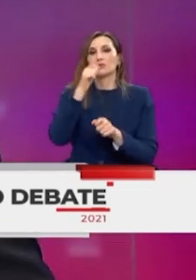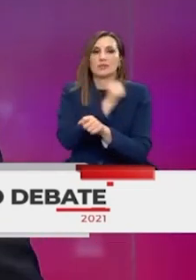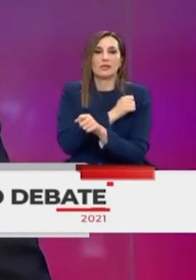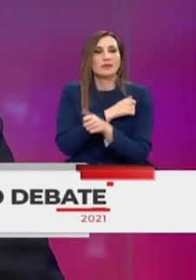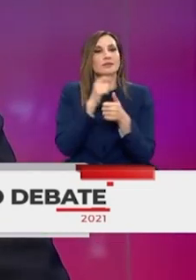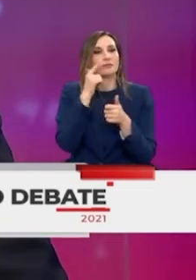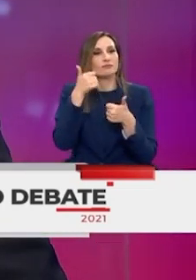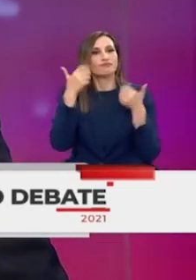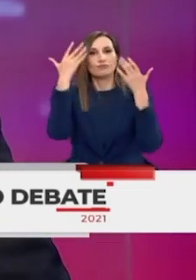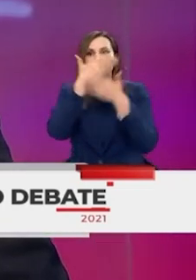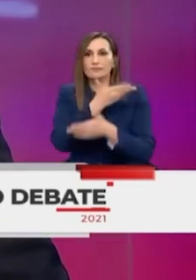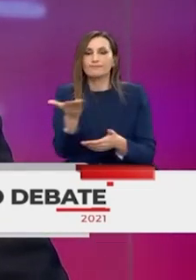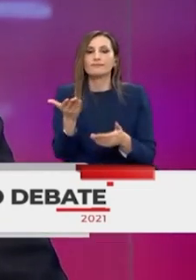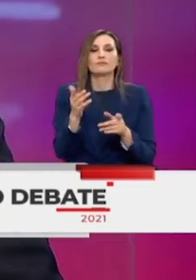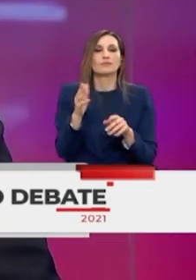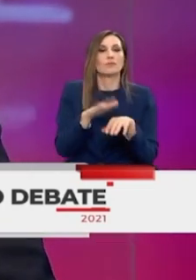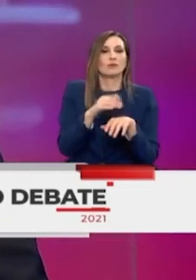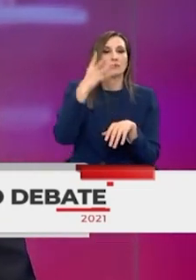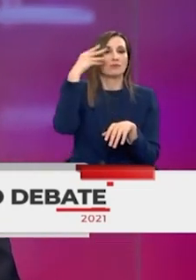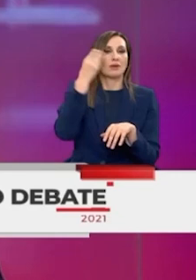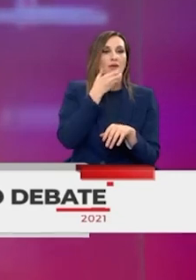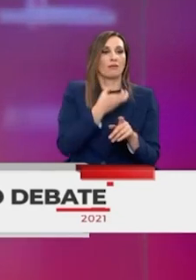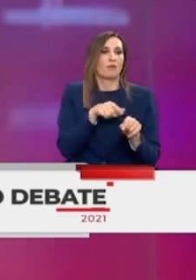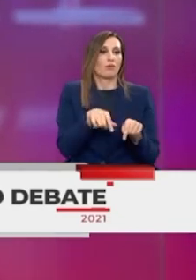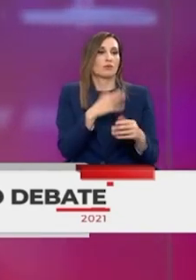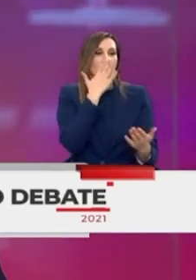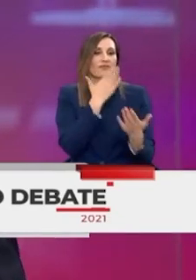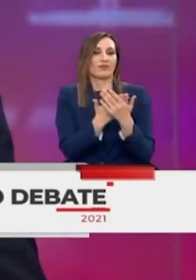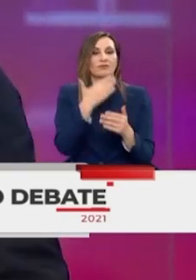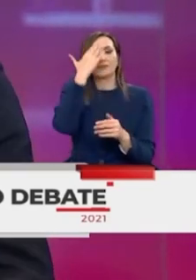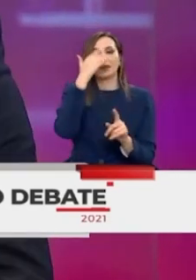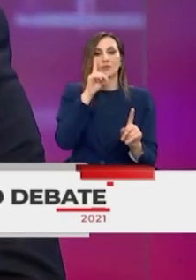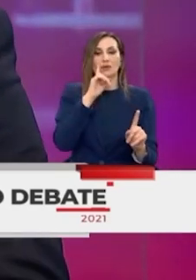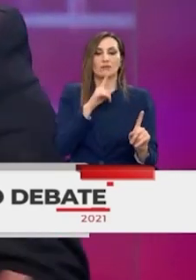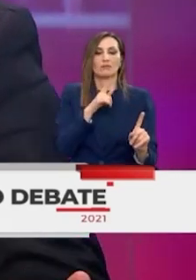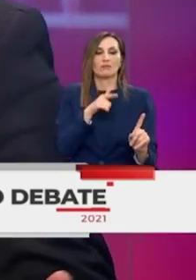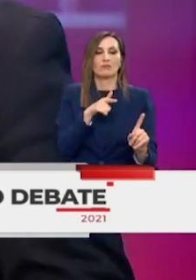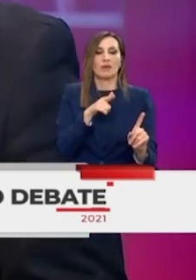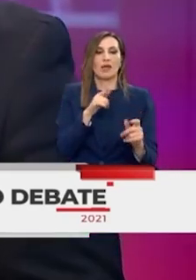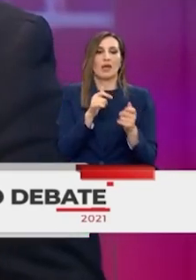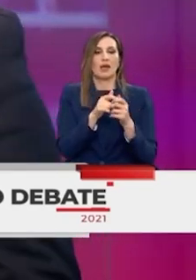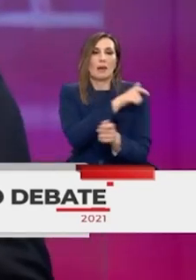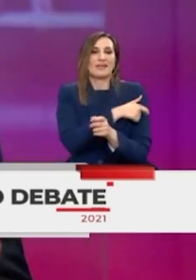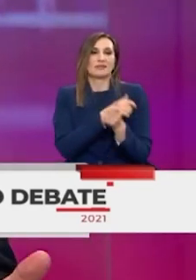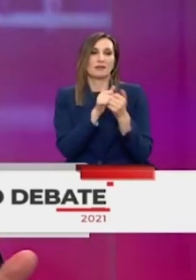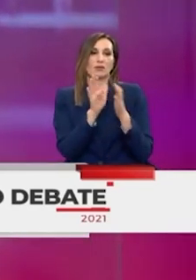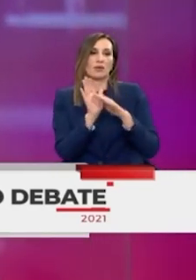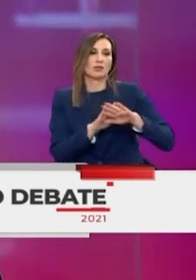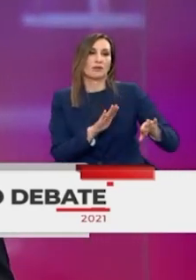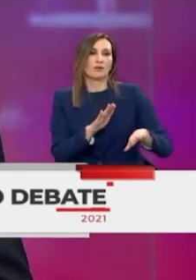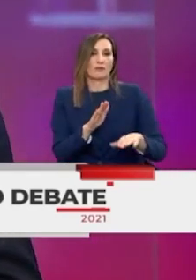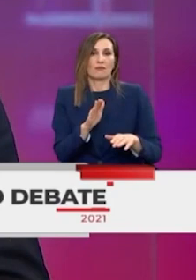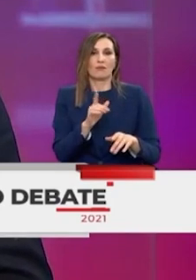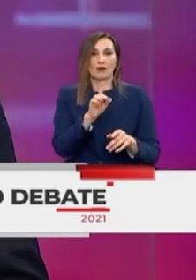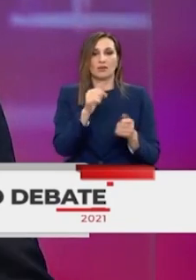já o disse várias vezes, não é pelo facto da doutora Ana Gomes estar hoje à minha frente, que acho que a doutora Ana Gomes representa a esquerda toda. Basta ver que os outros candidatos de